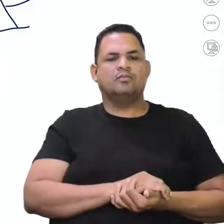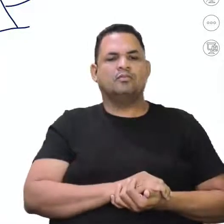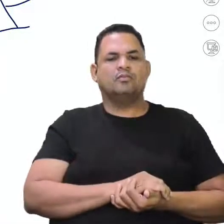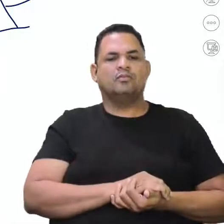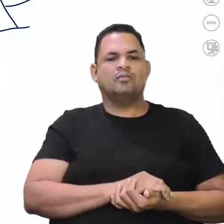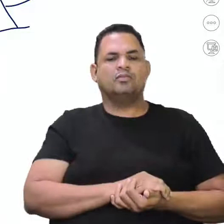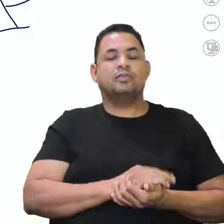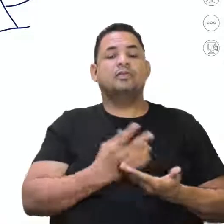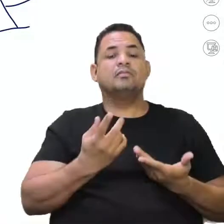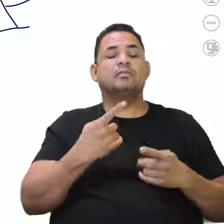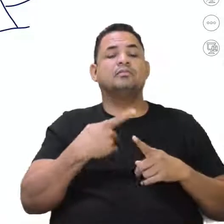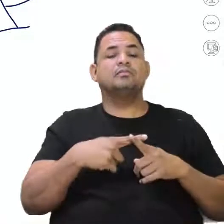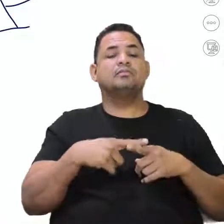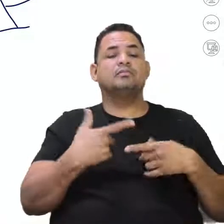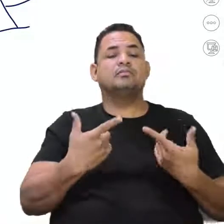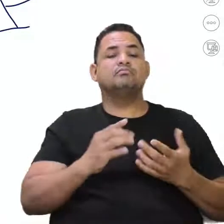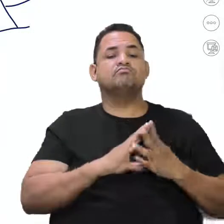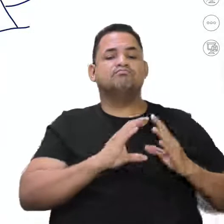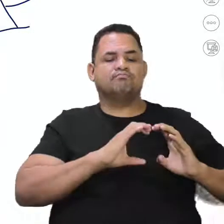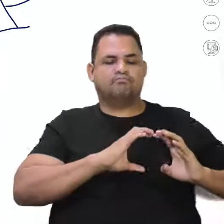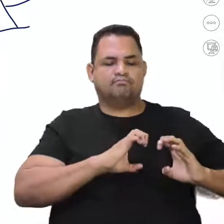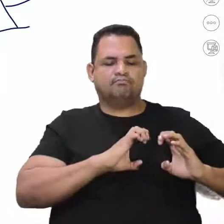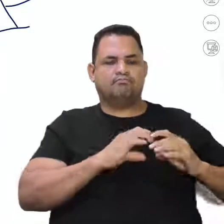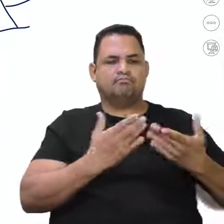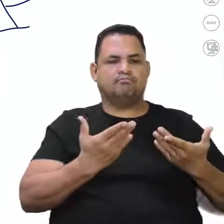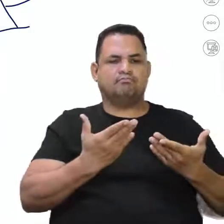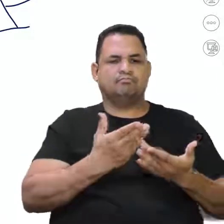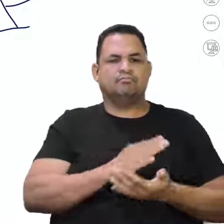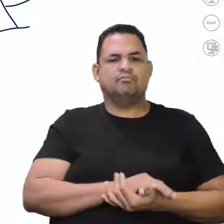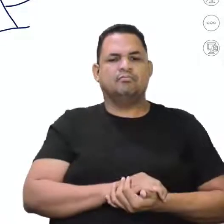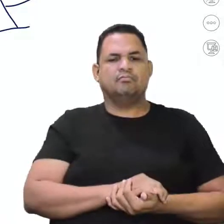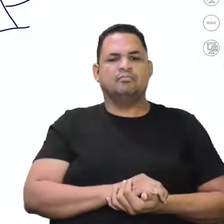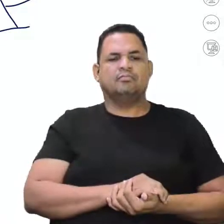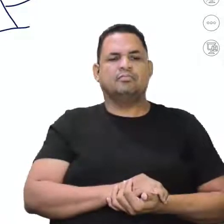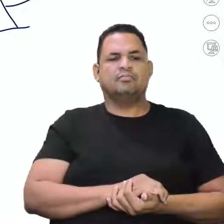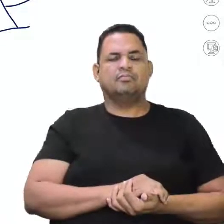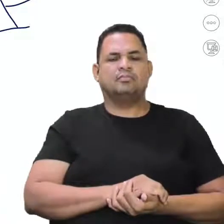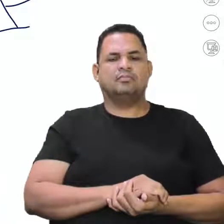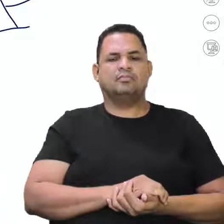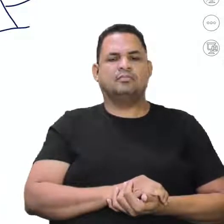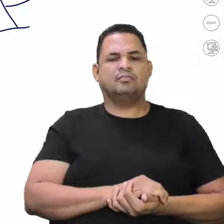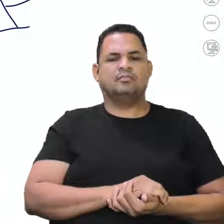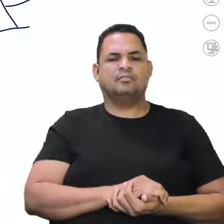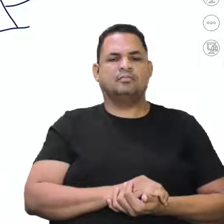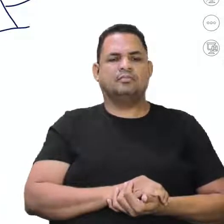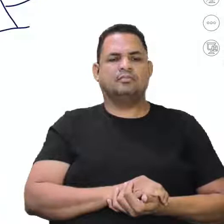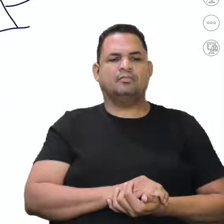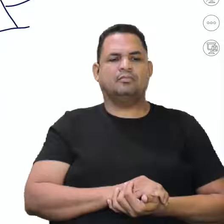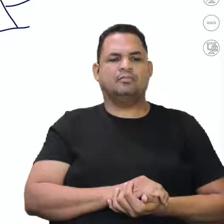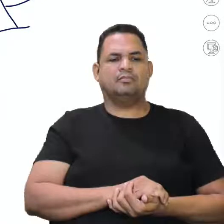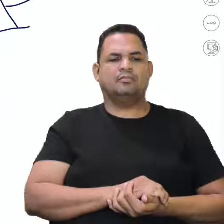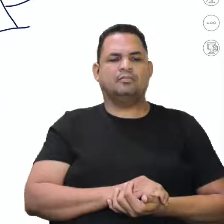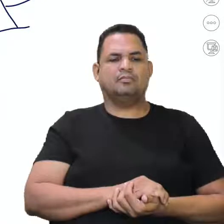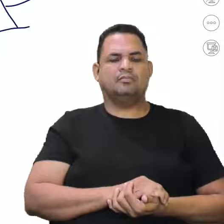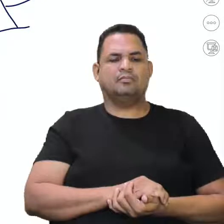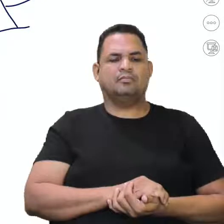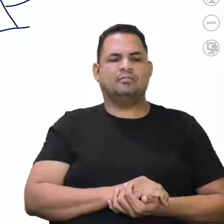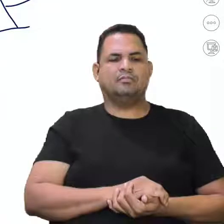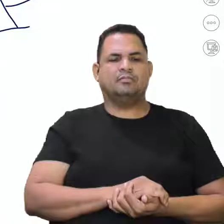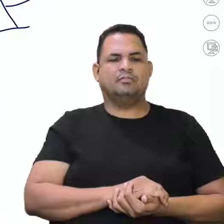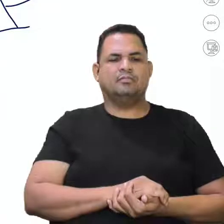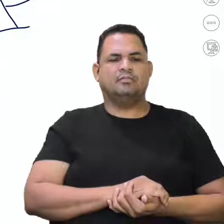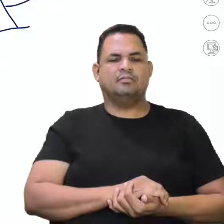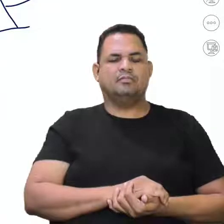apaixona, isso porque quando você se apaixona, fall in love, the right side of your brain gets